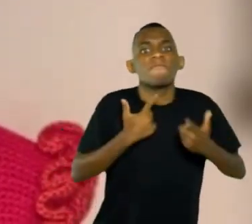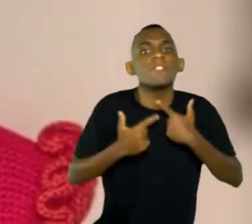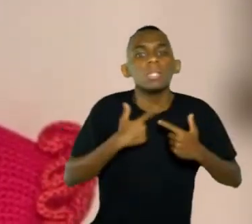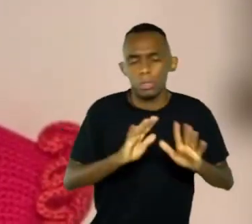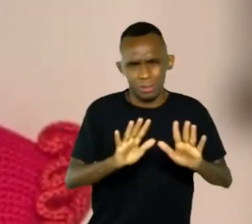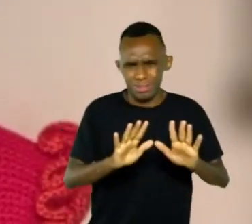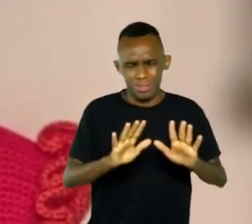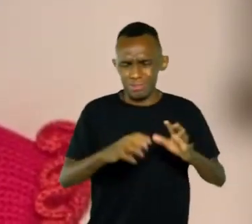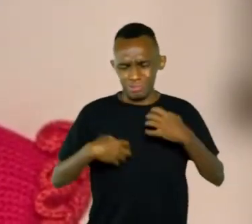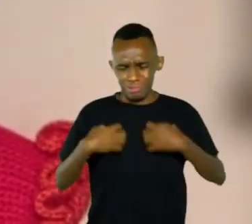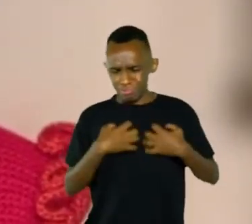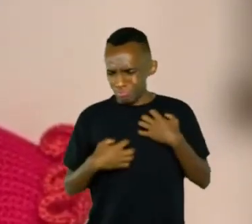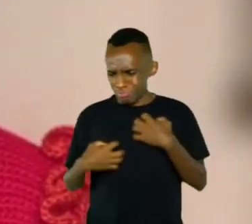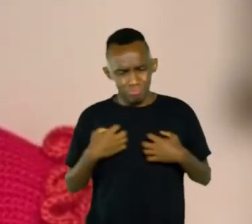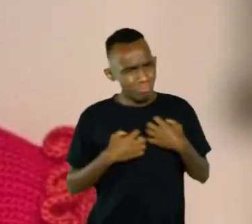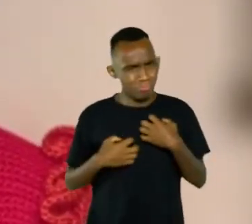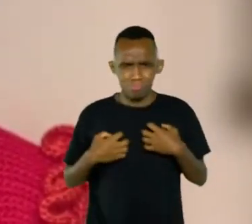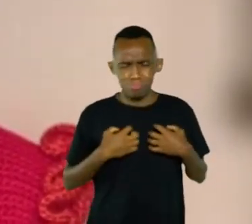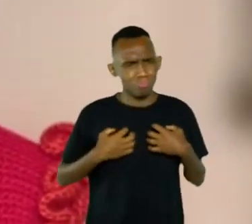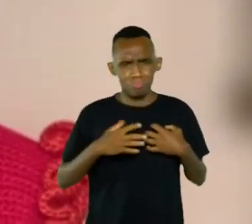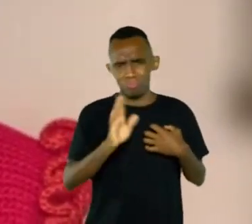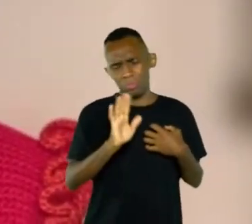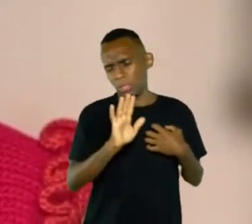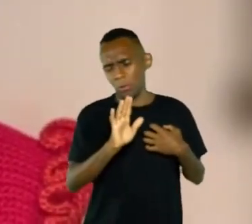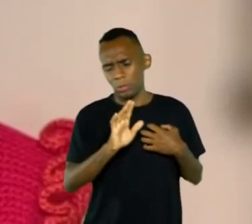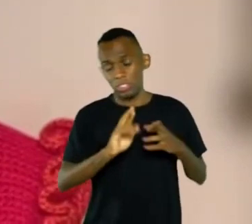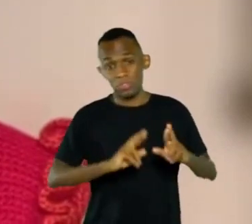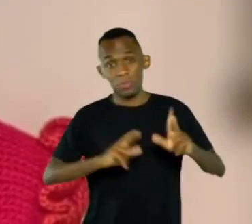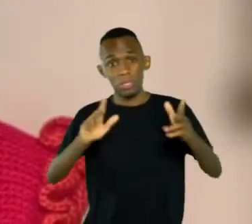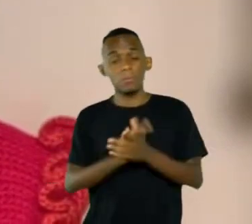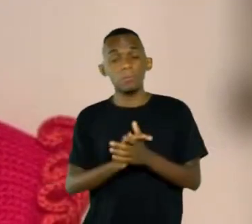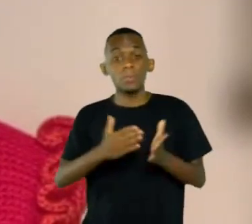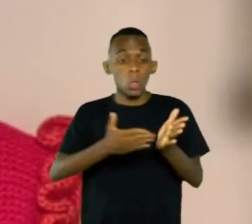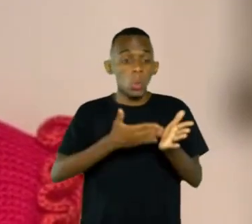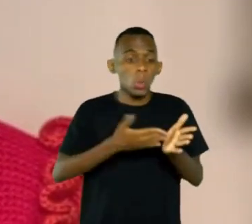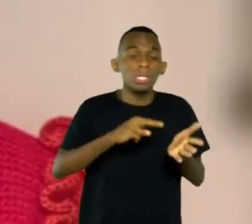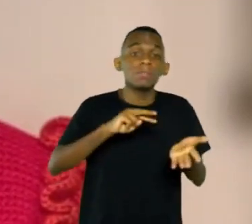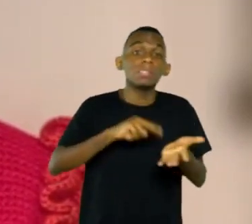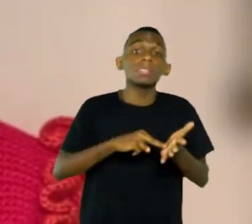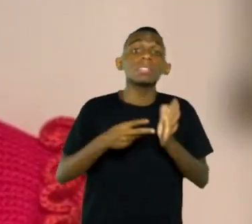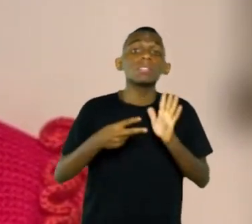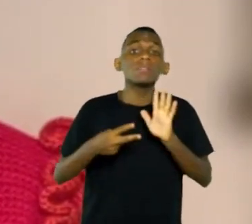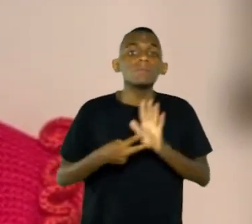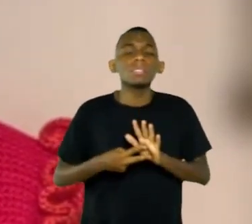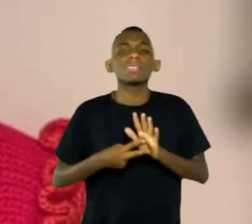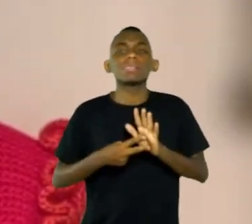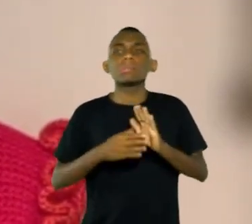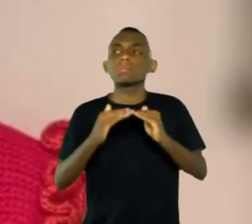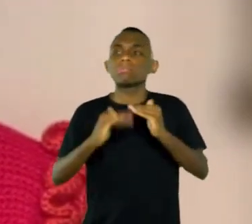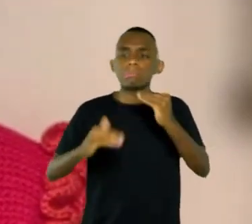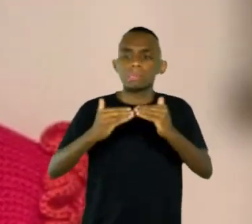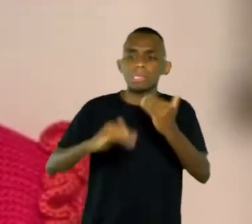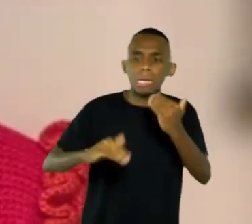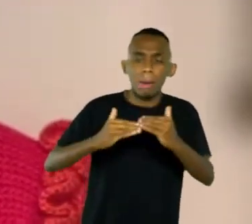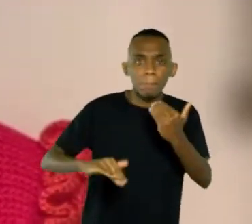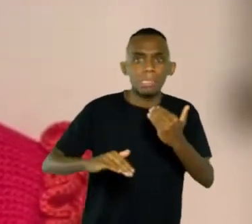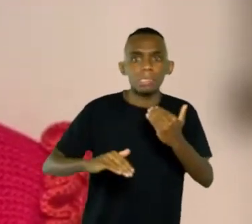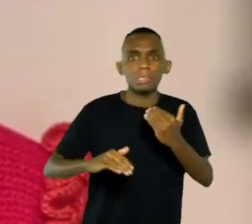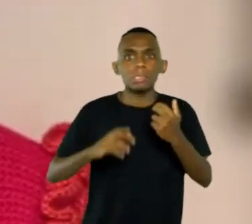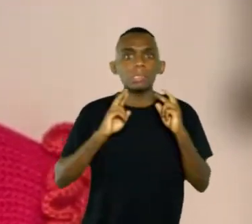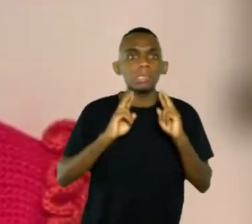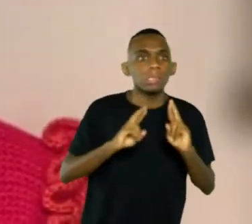de aflição que acena para um certo descontrole. O livro é um tratado sobre a incompatibilidade entre a expectativa